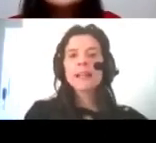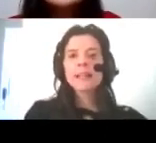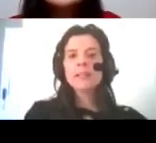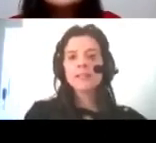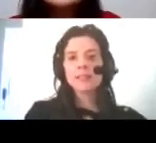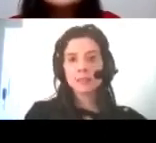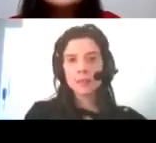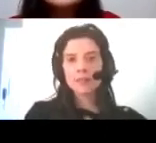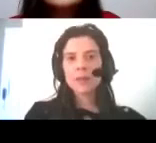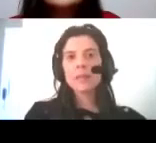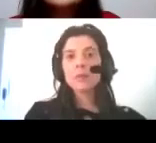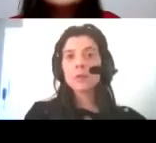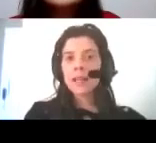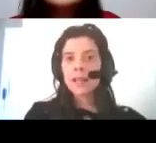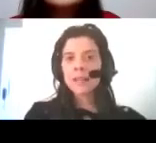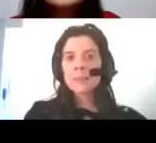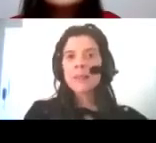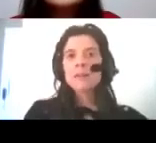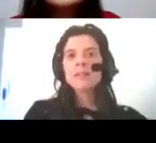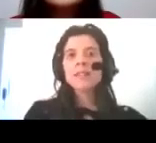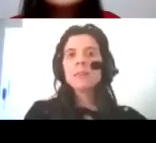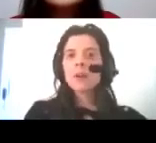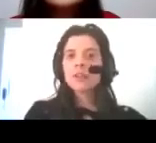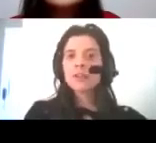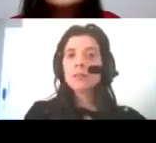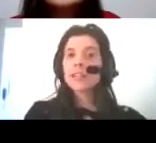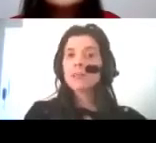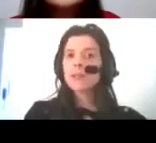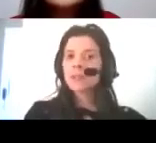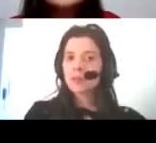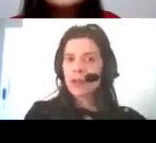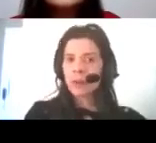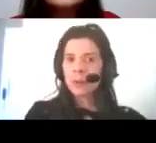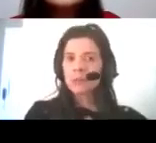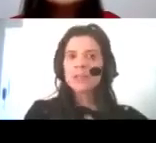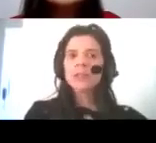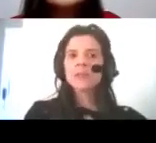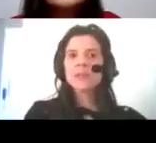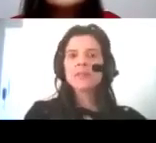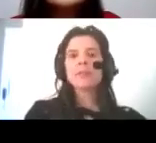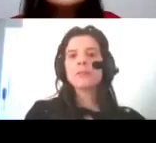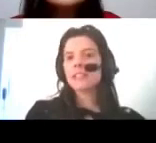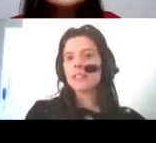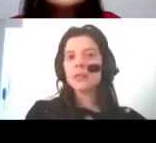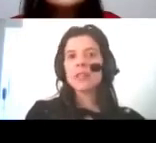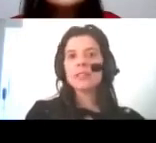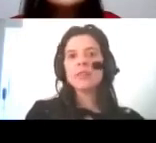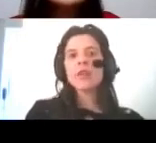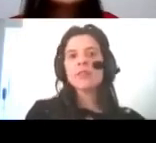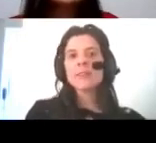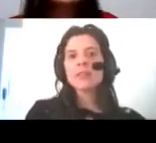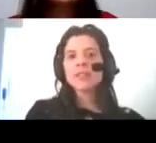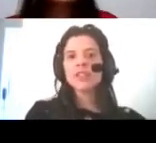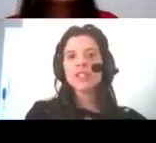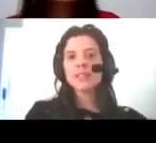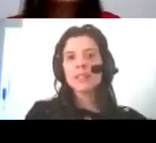a lei de acesso à informação, ela é muito clara. Você não pode ir para o lado pessoal. Então, vamos dar um exemplo. Tem um cidadão que ele não gosta